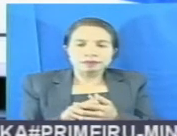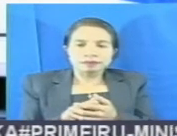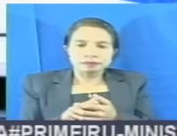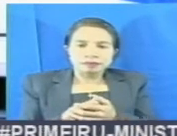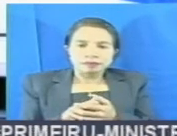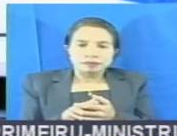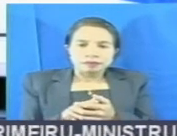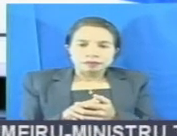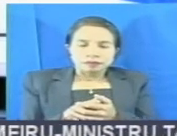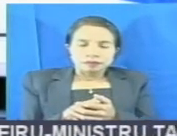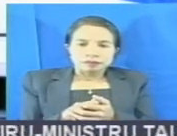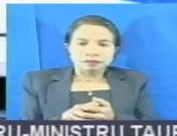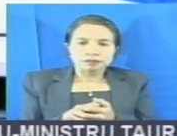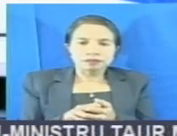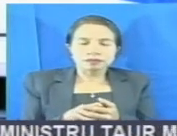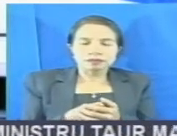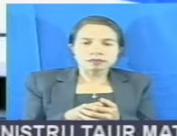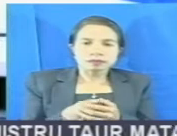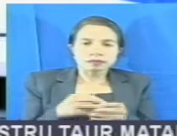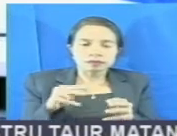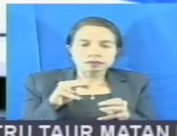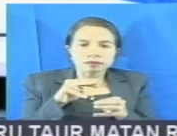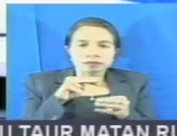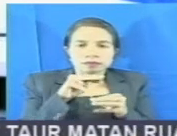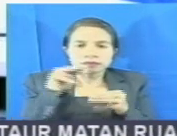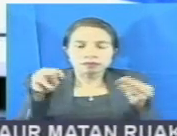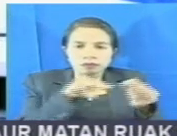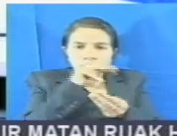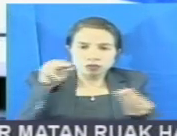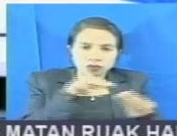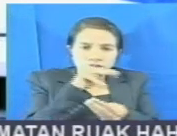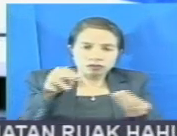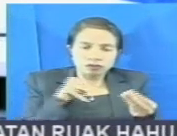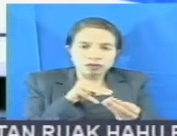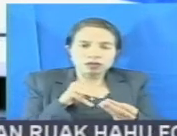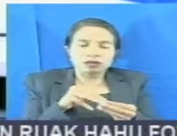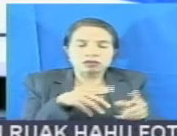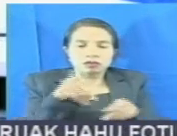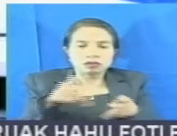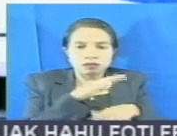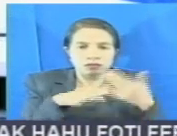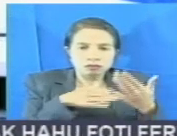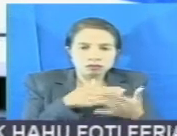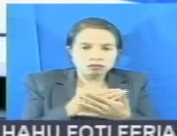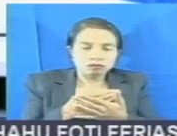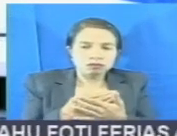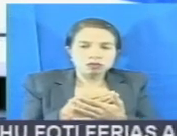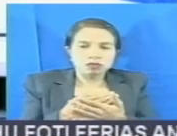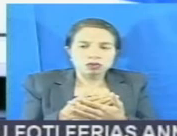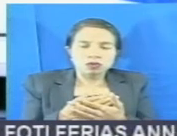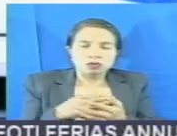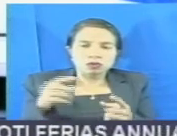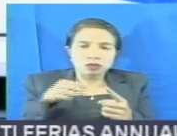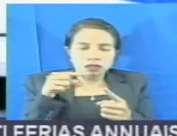transporte público. Movimento transporte público liu maka ita re nessa movimento cidadão sira pa wanhira